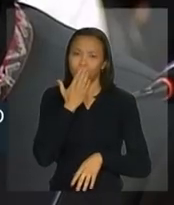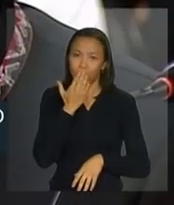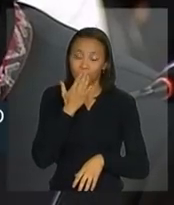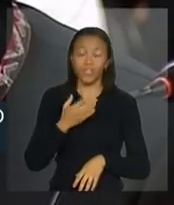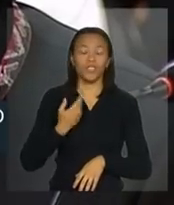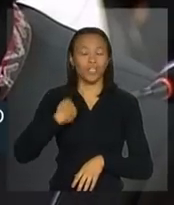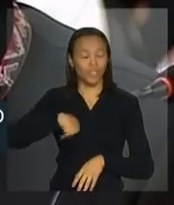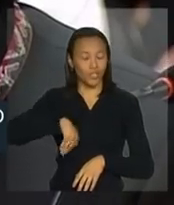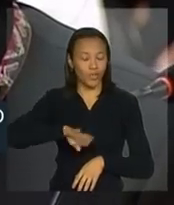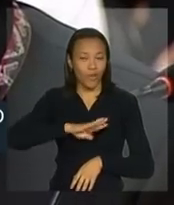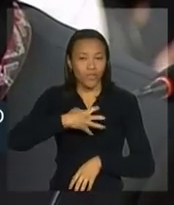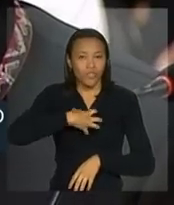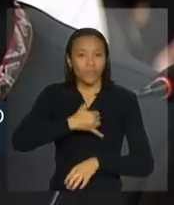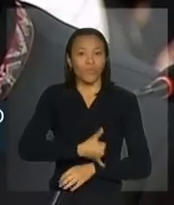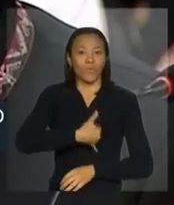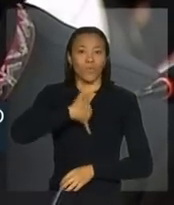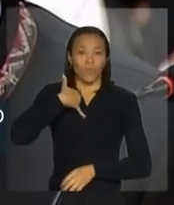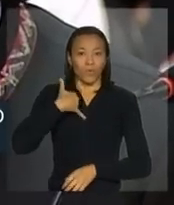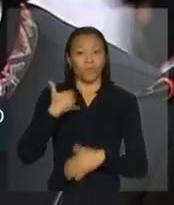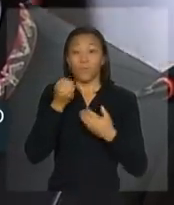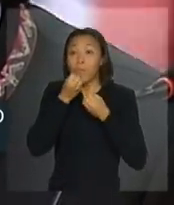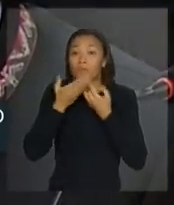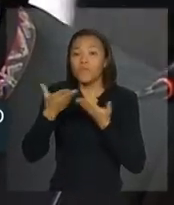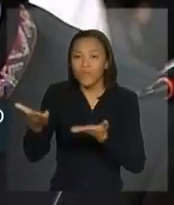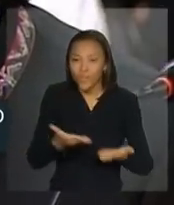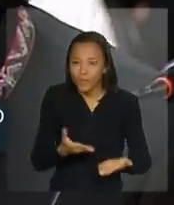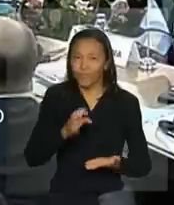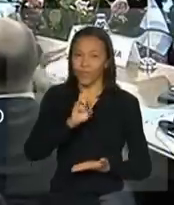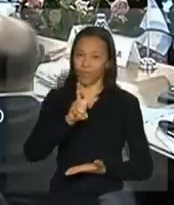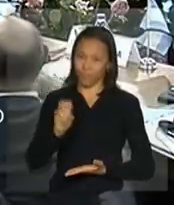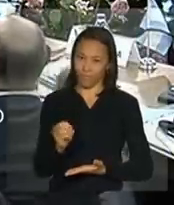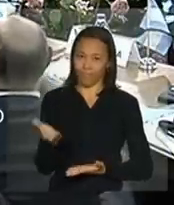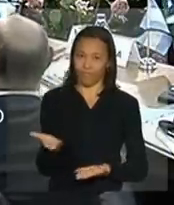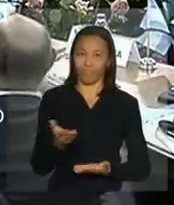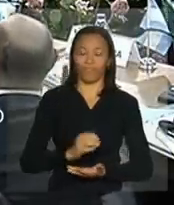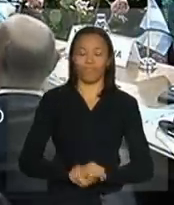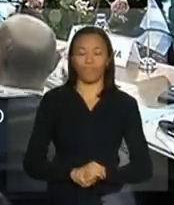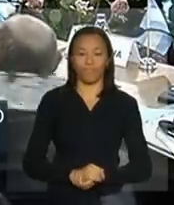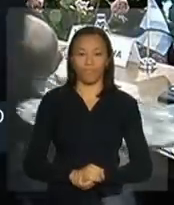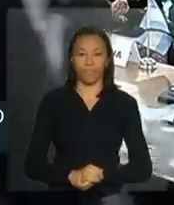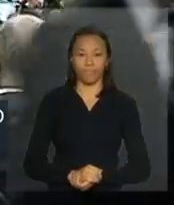orgulha. Evo, muito bem-vindo.